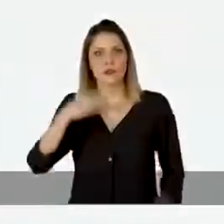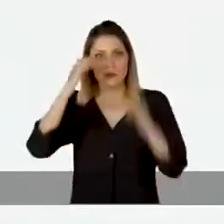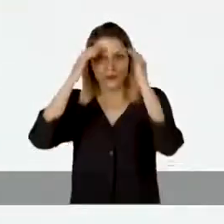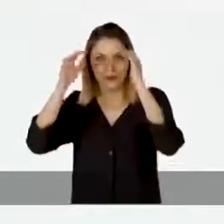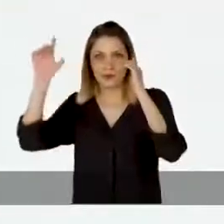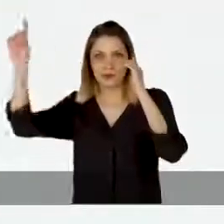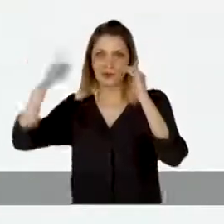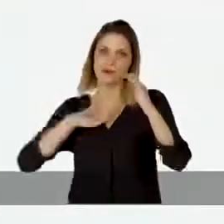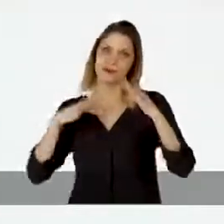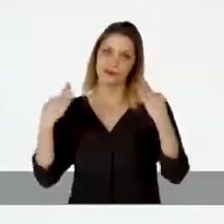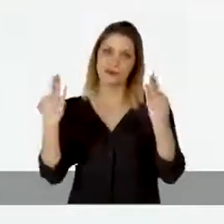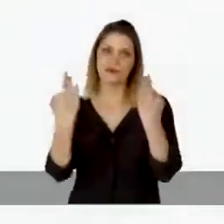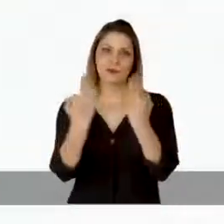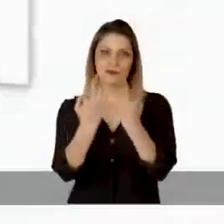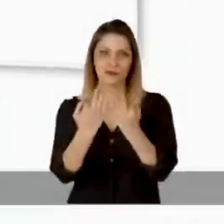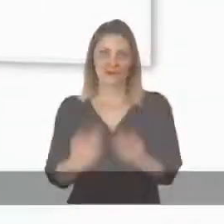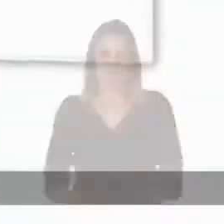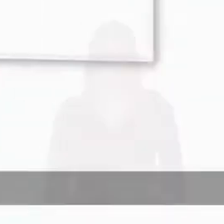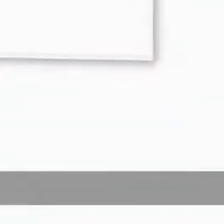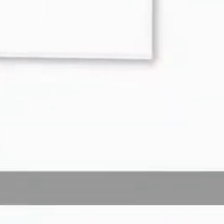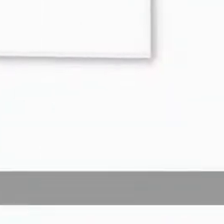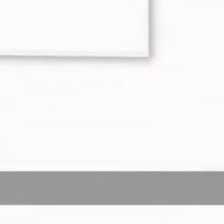Eu respeito a Deus e a minha família.